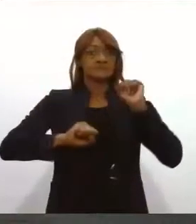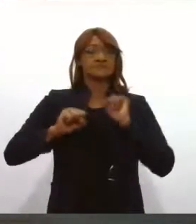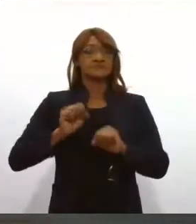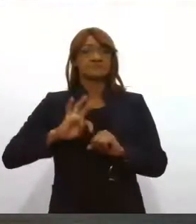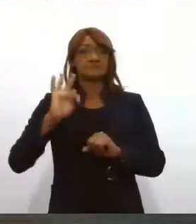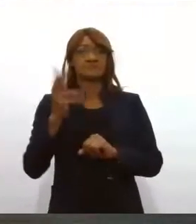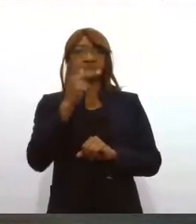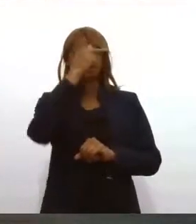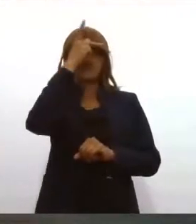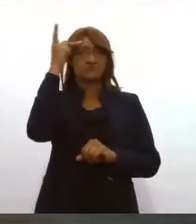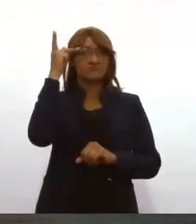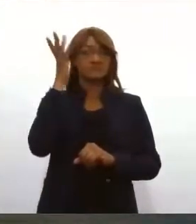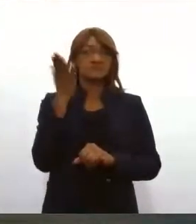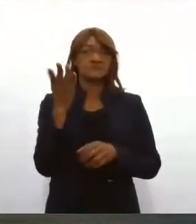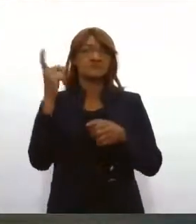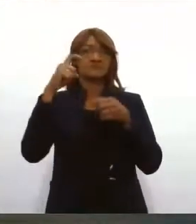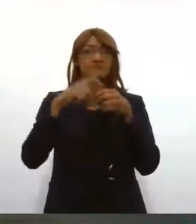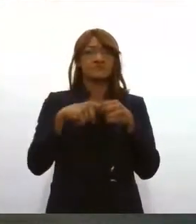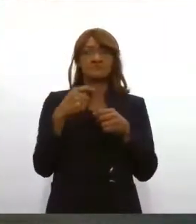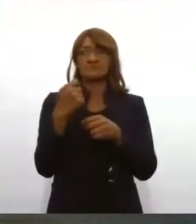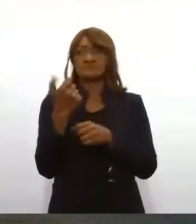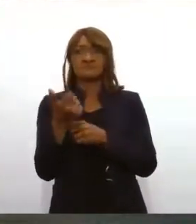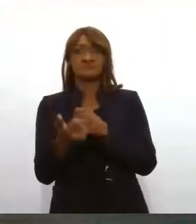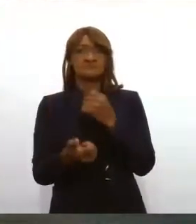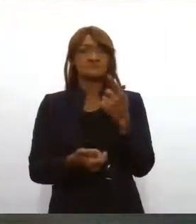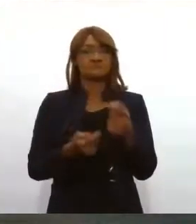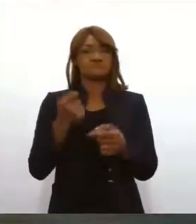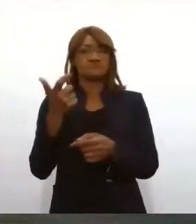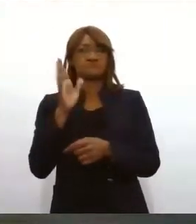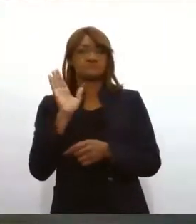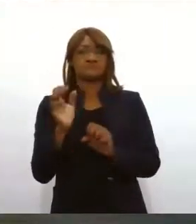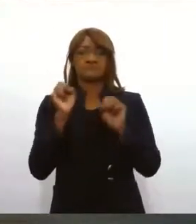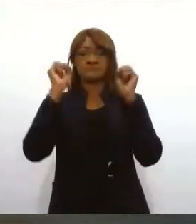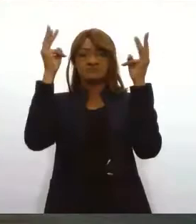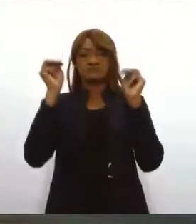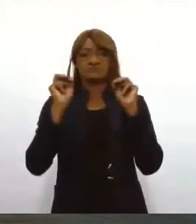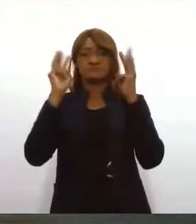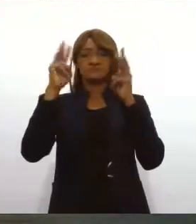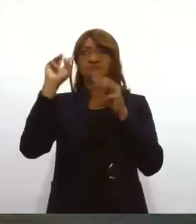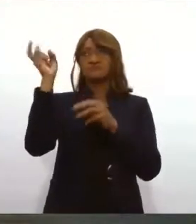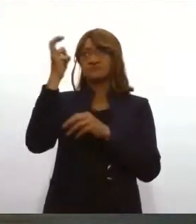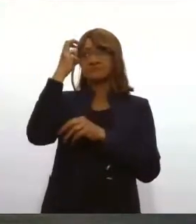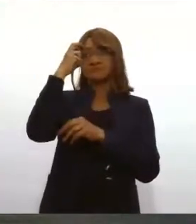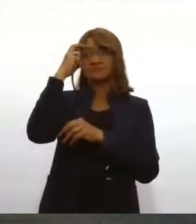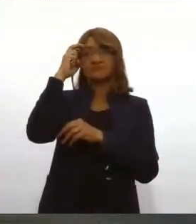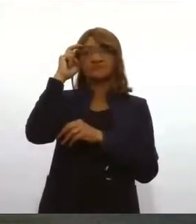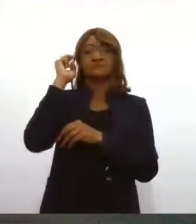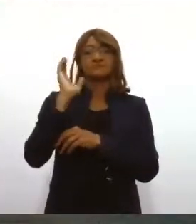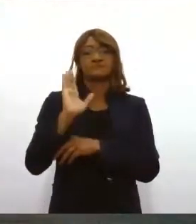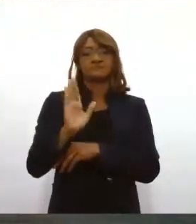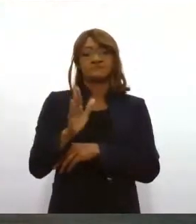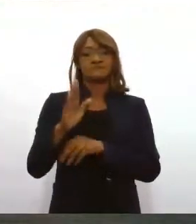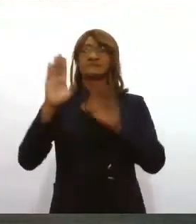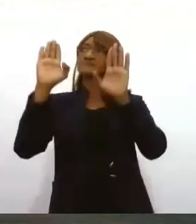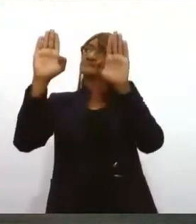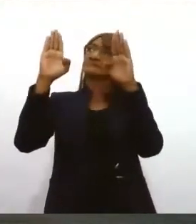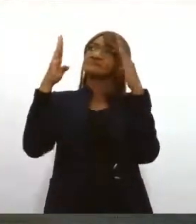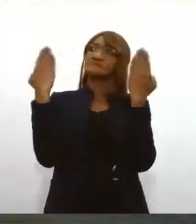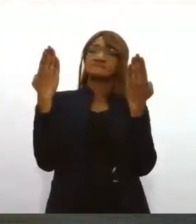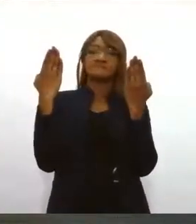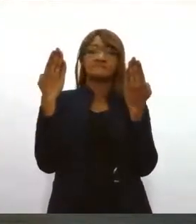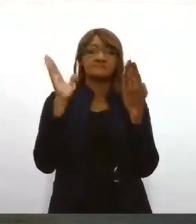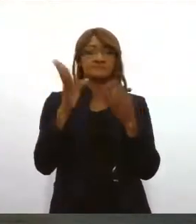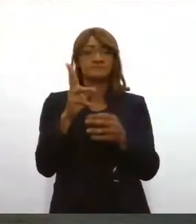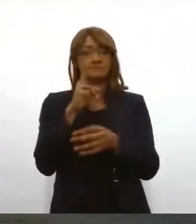Então, a retomada gradativa dos eventos culturais e festas de grande porte